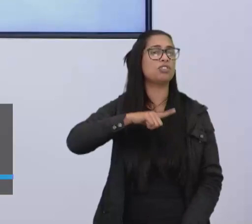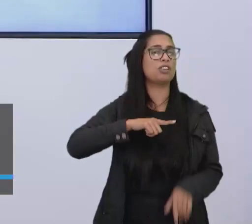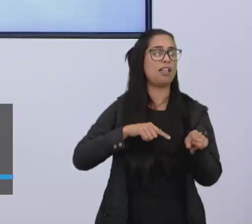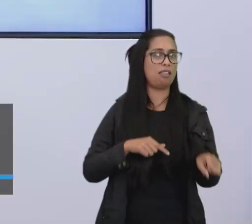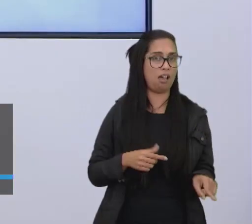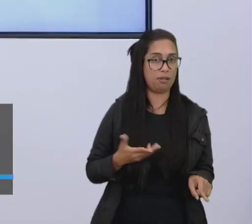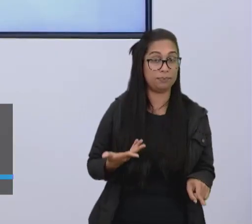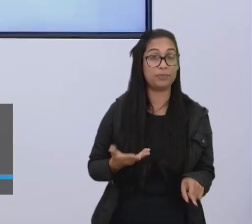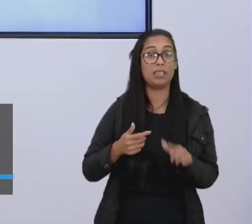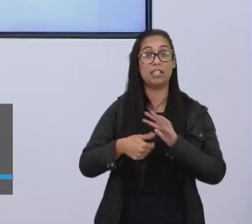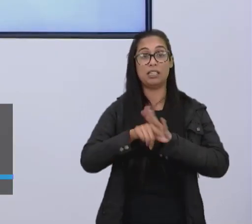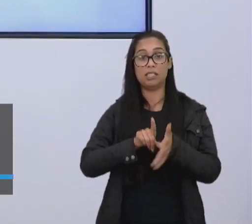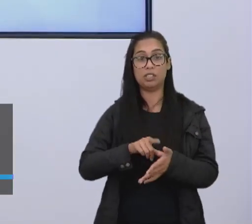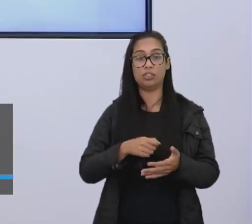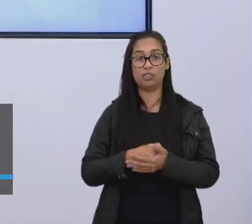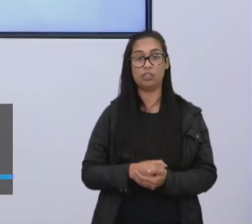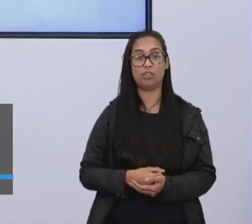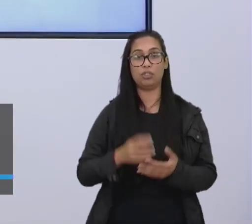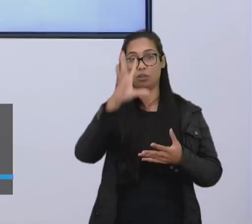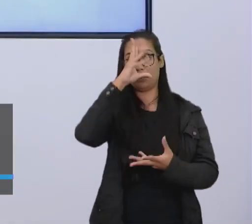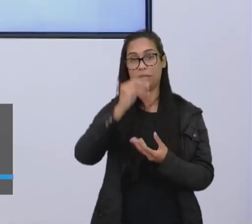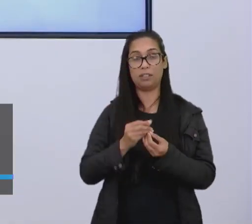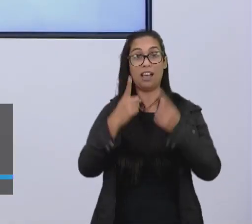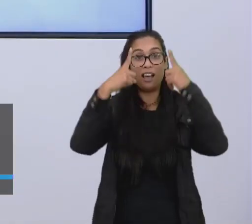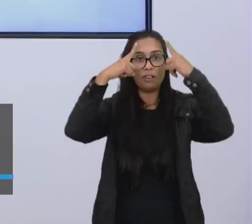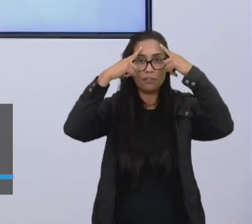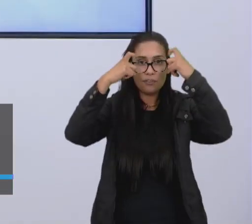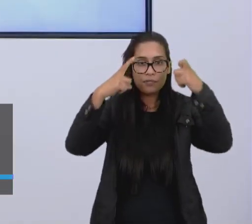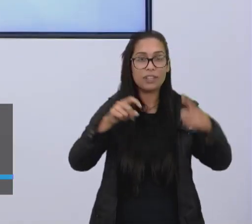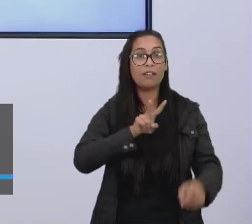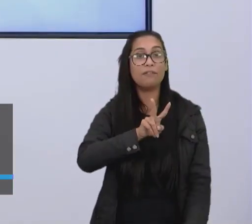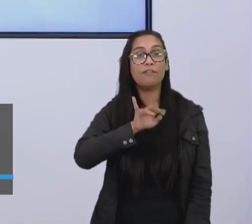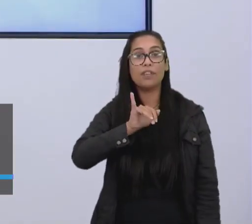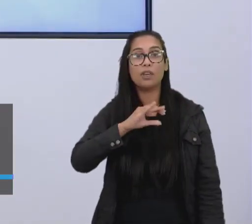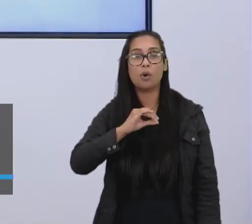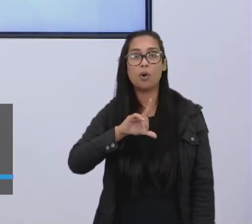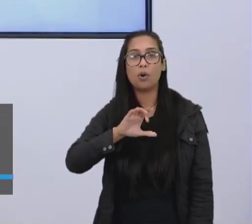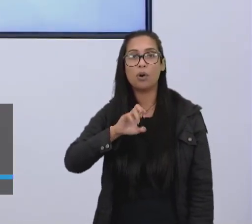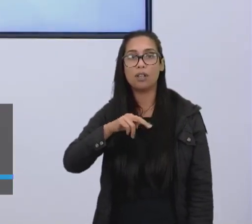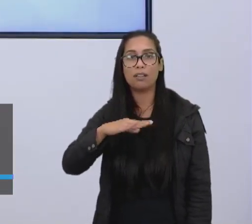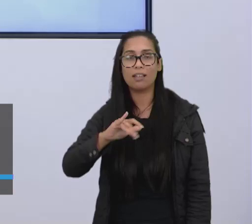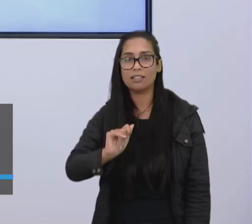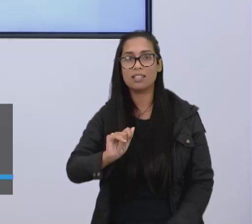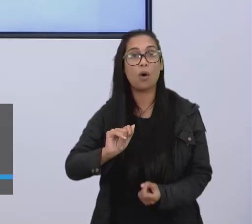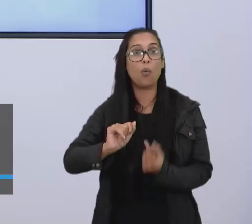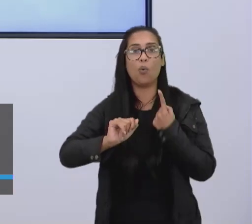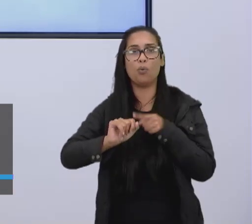assunto, eu só queria deixar claro que, assim, a violência, se ela tivesse uma causa única, a gente fala assim, mano, a